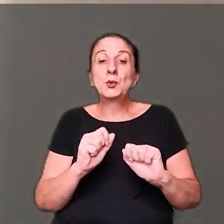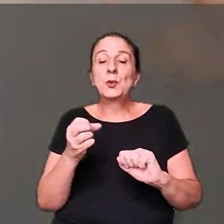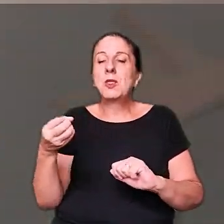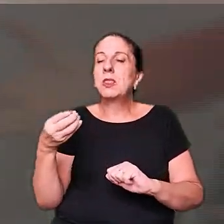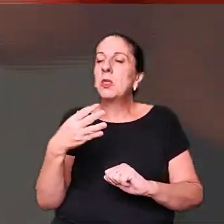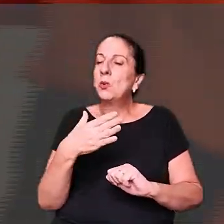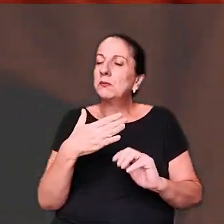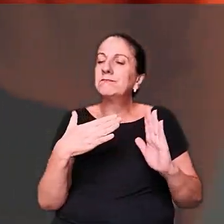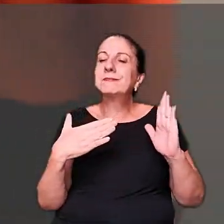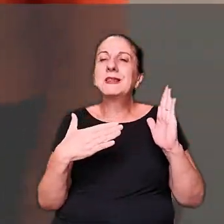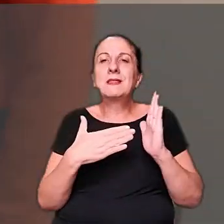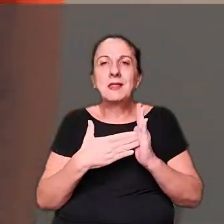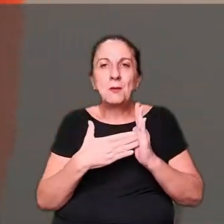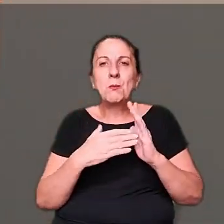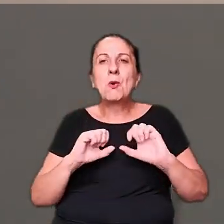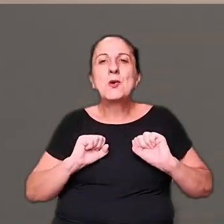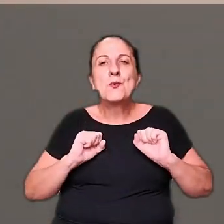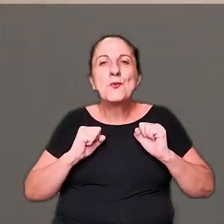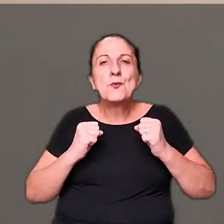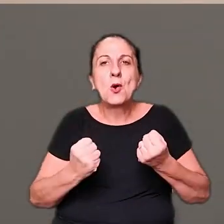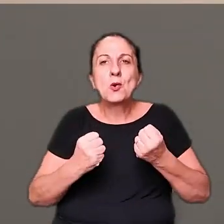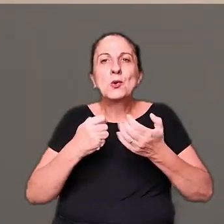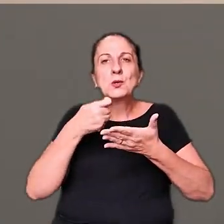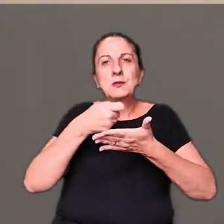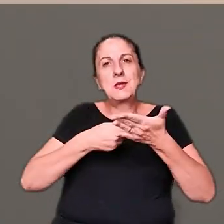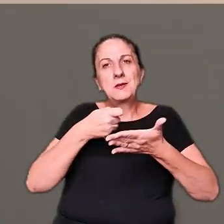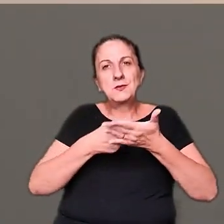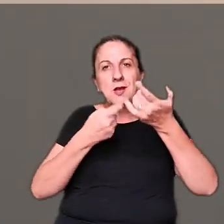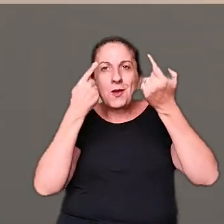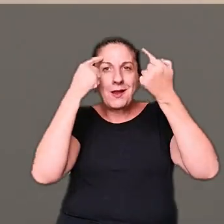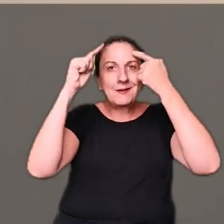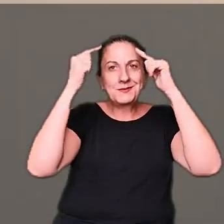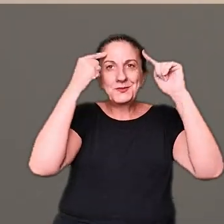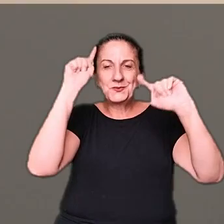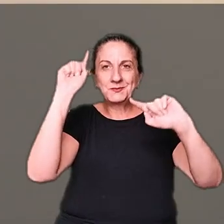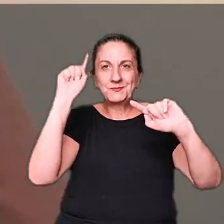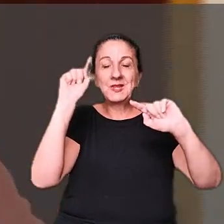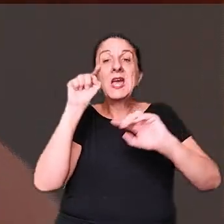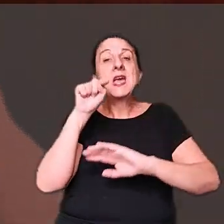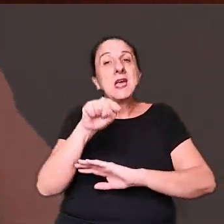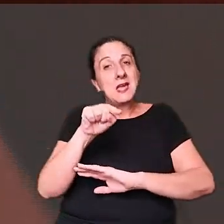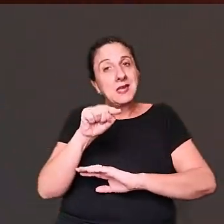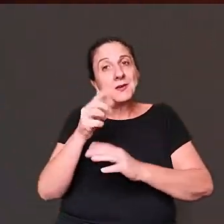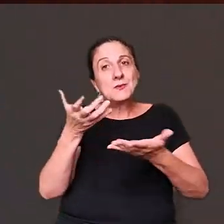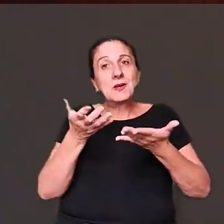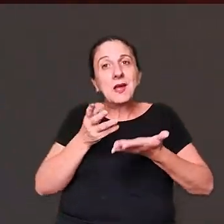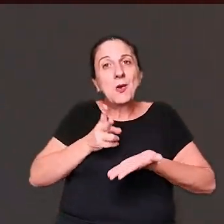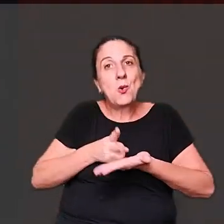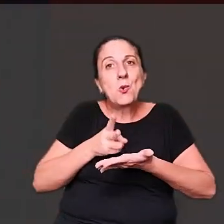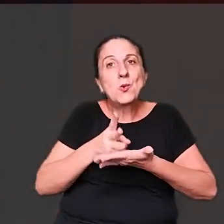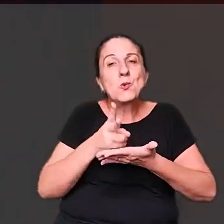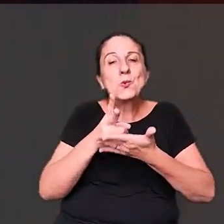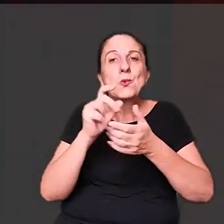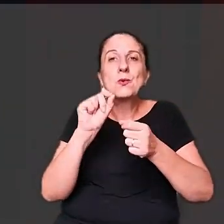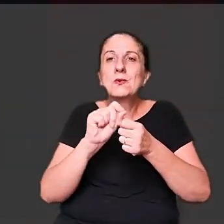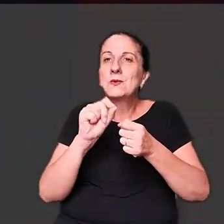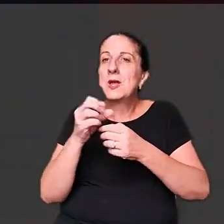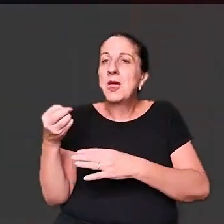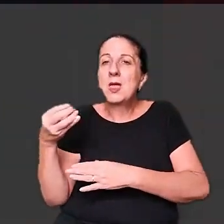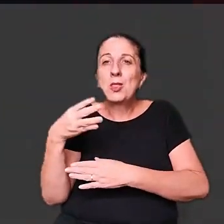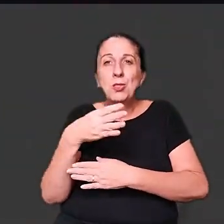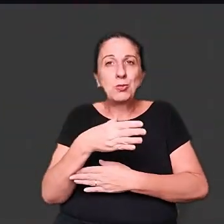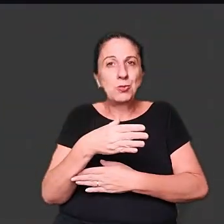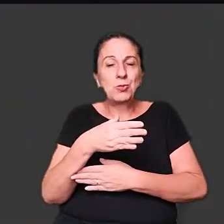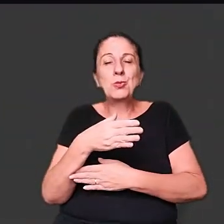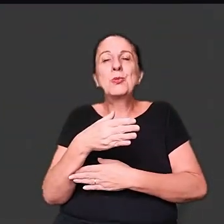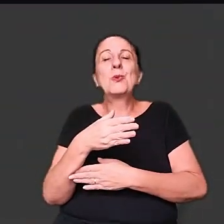Tudo o que é novo demanda tempo, esforço, dedicação e criatividade. E é isso que a gente quer continuar fazendo